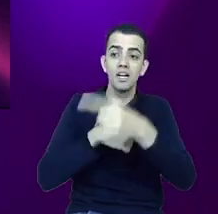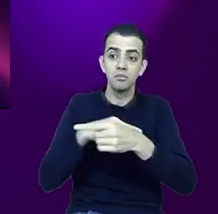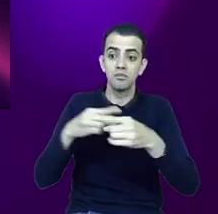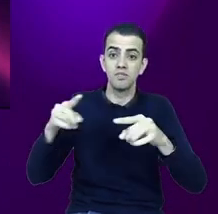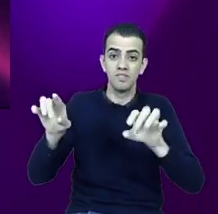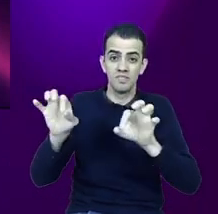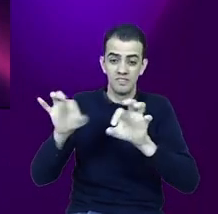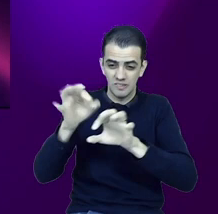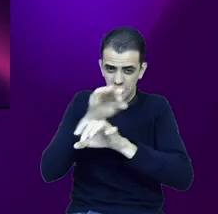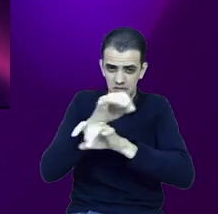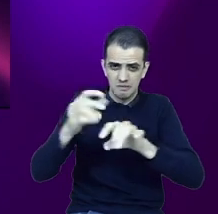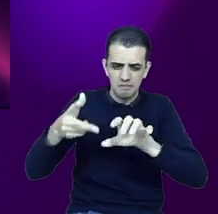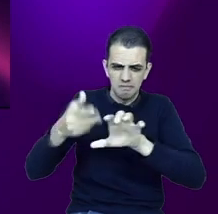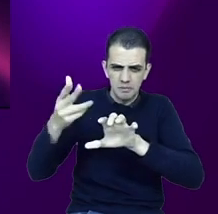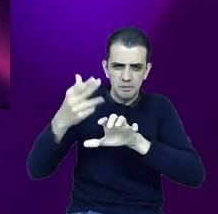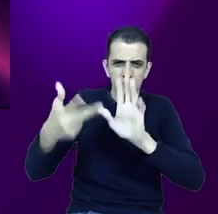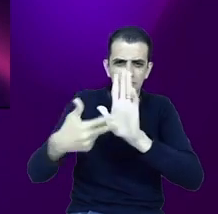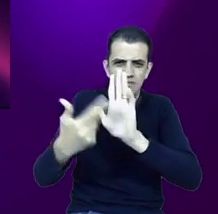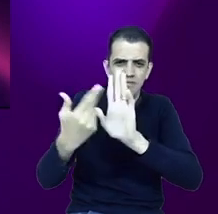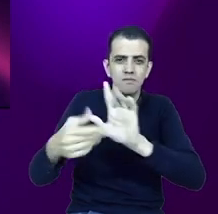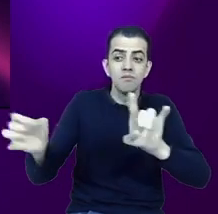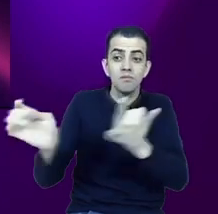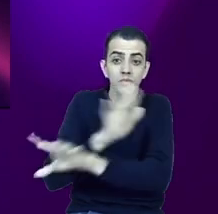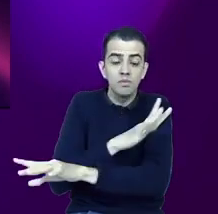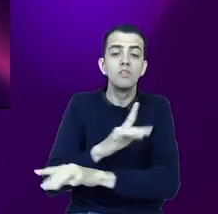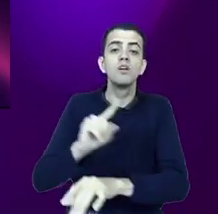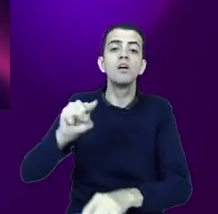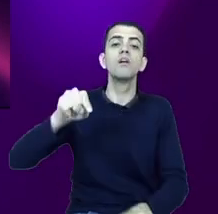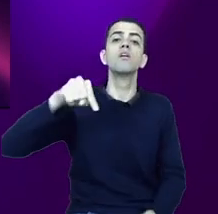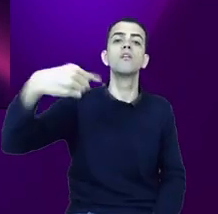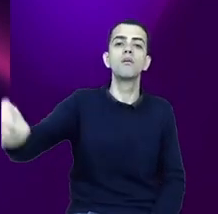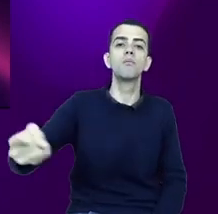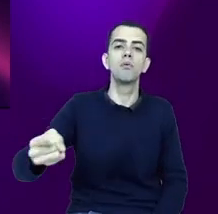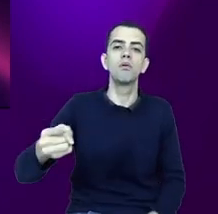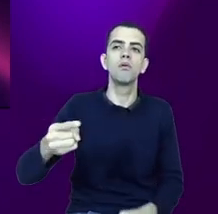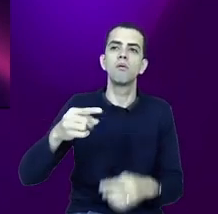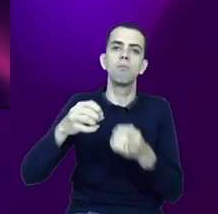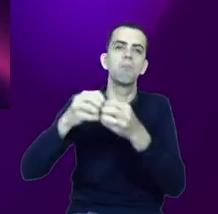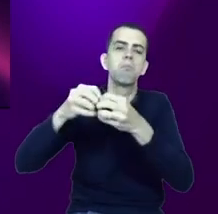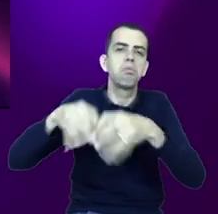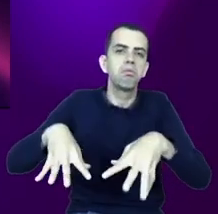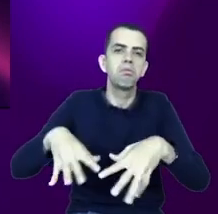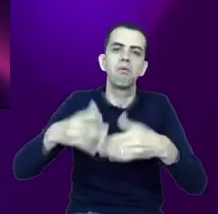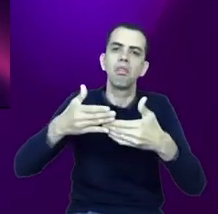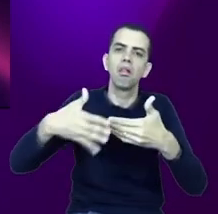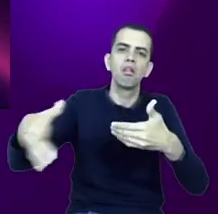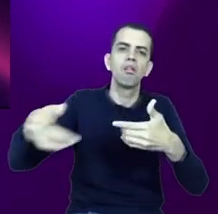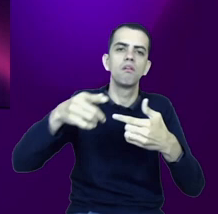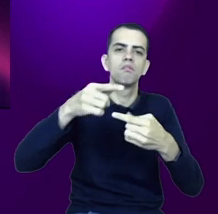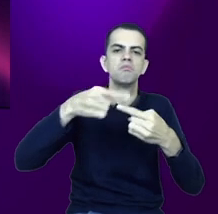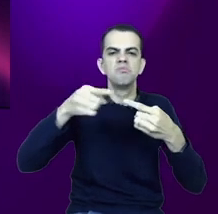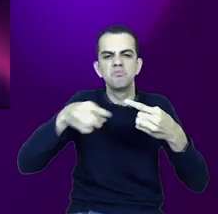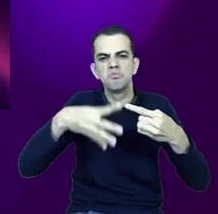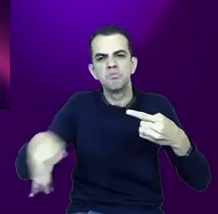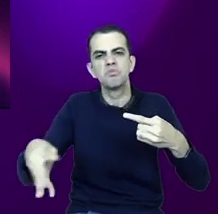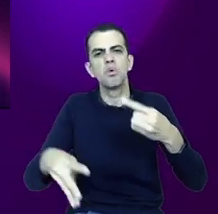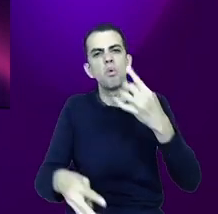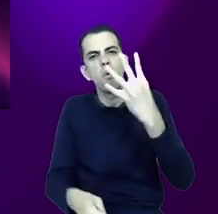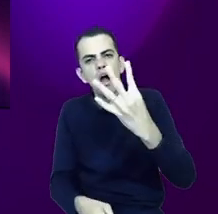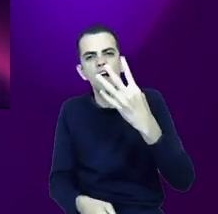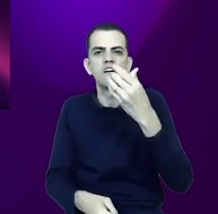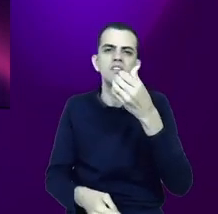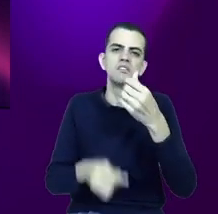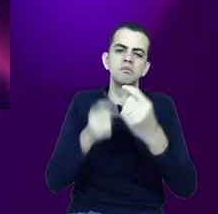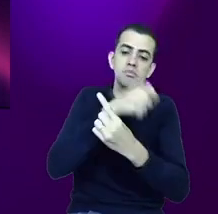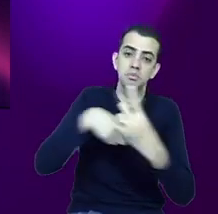tá? São aqueles que depois ali do pós-operatório, entre 4 e 6 semanas até 6 meses, ele pode apresentar, né?